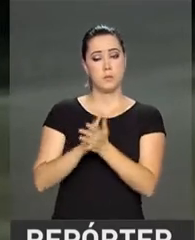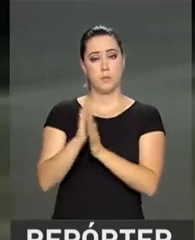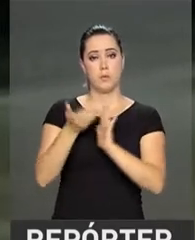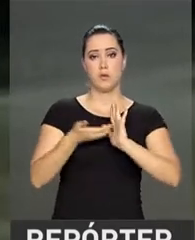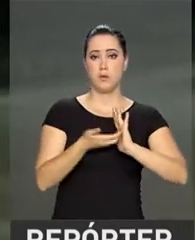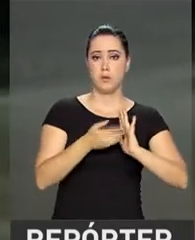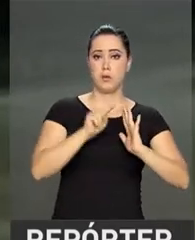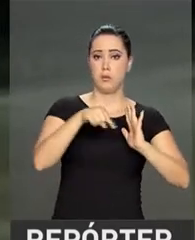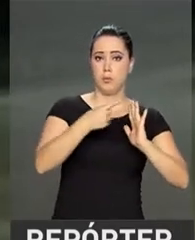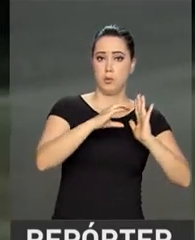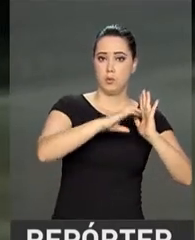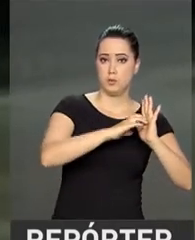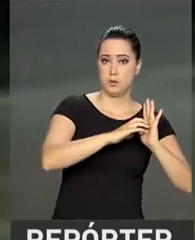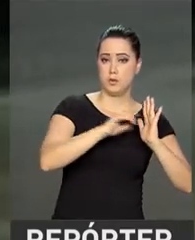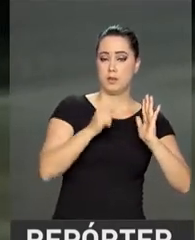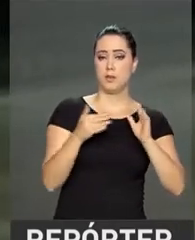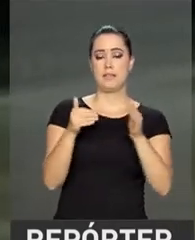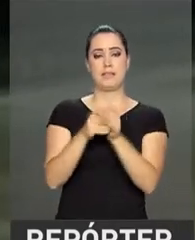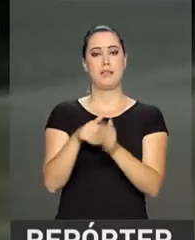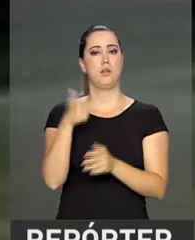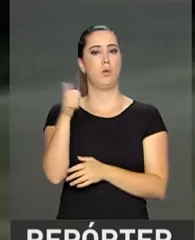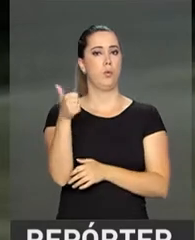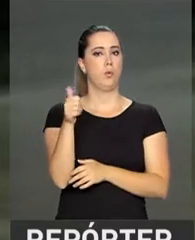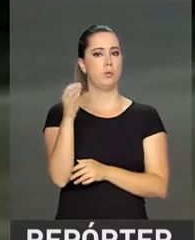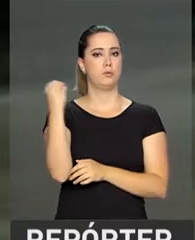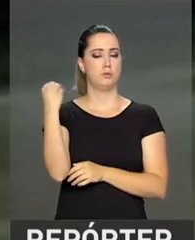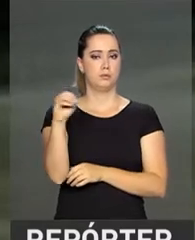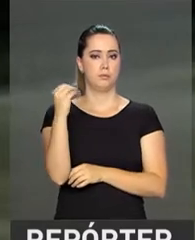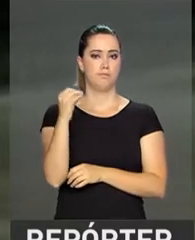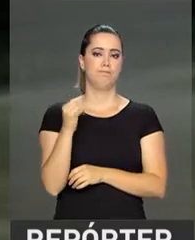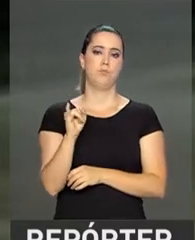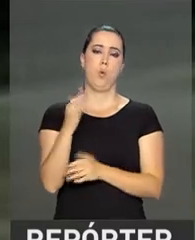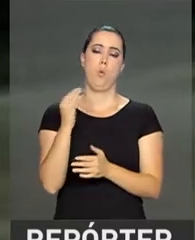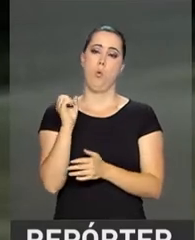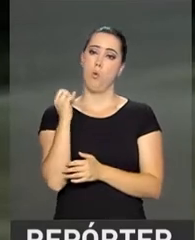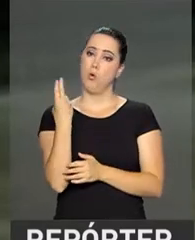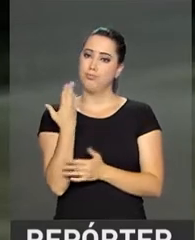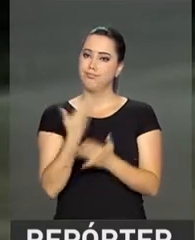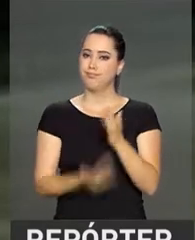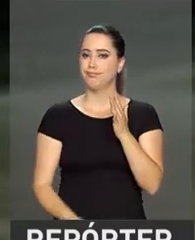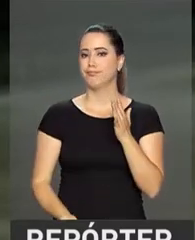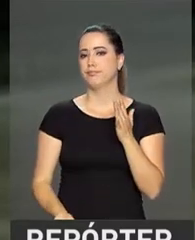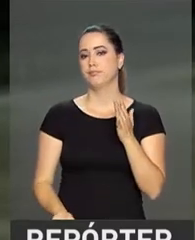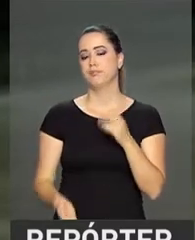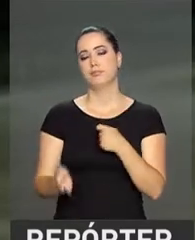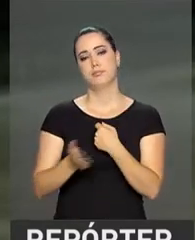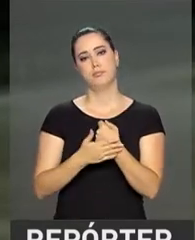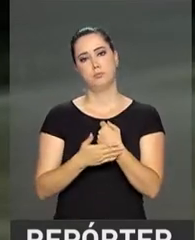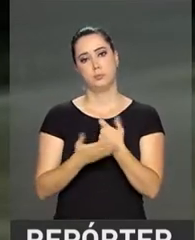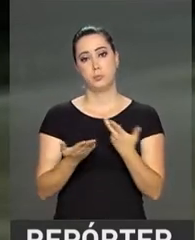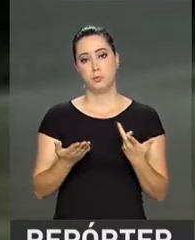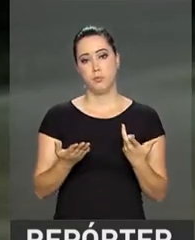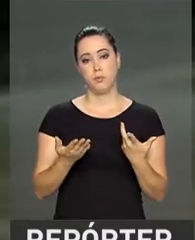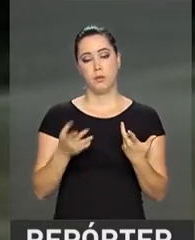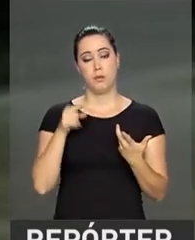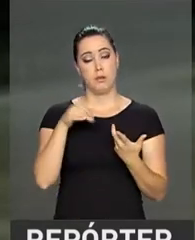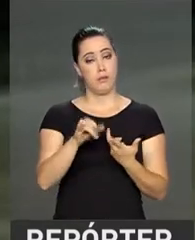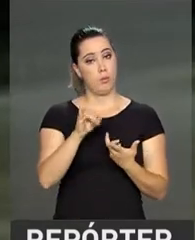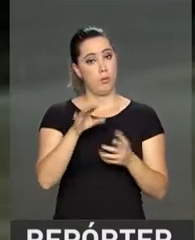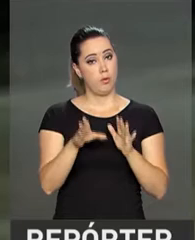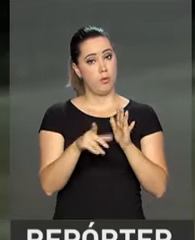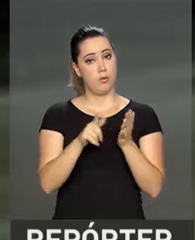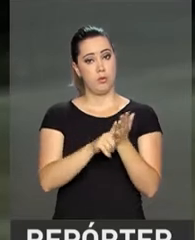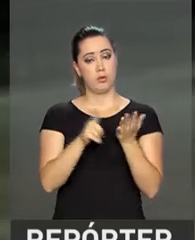Câmara e pelo Senado até o próximo dia 11 de outubro, se não perde a validade. Com a edição da medida